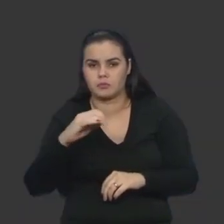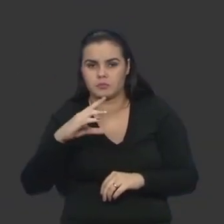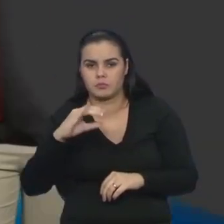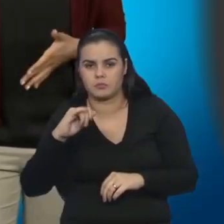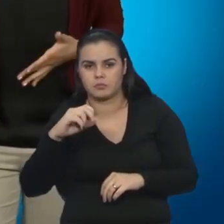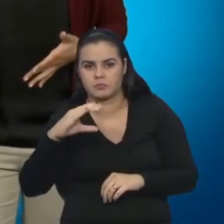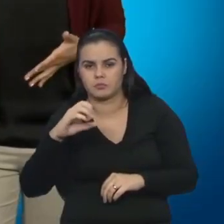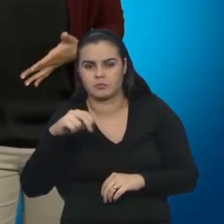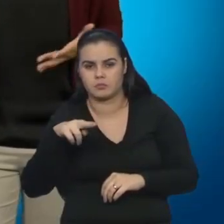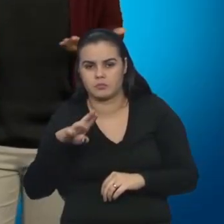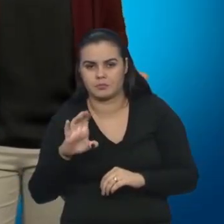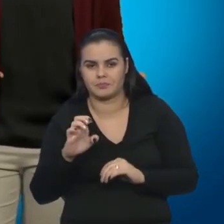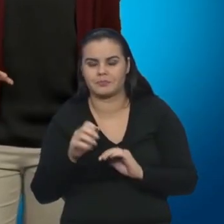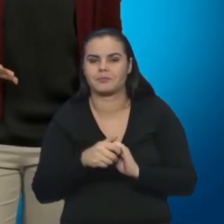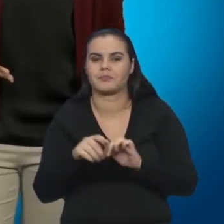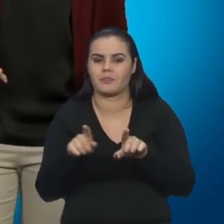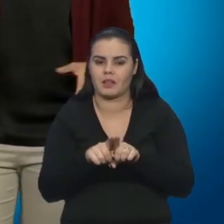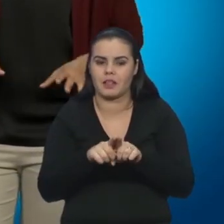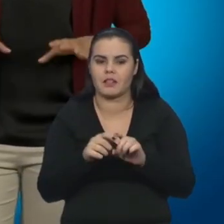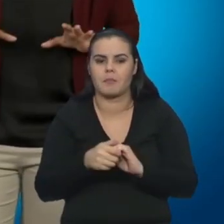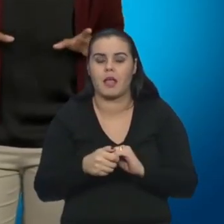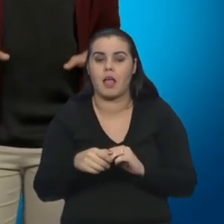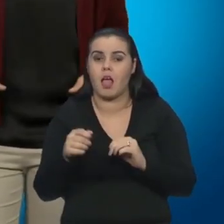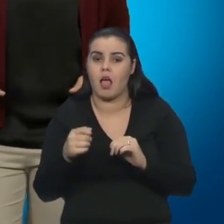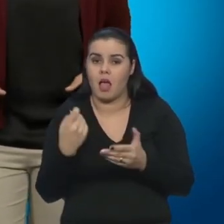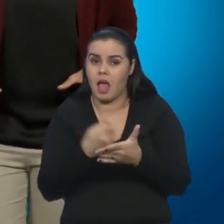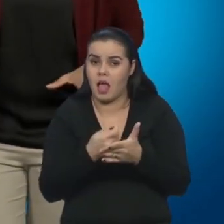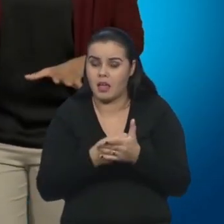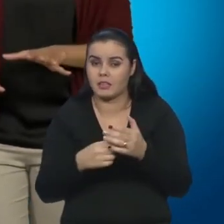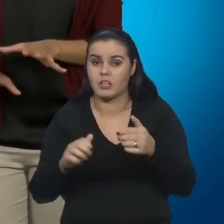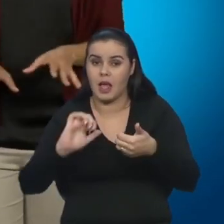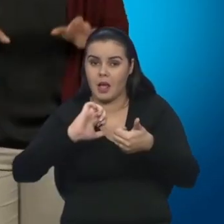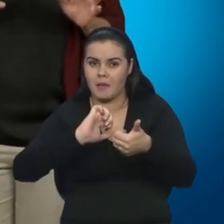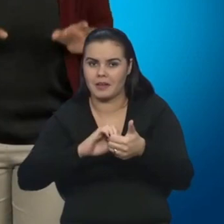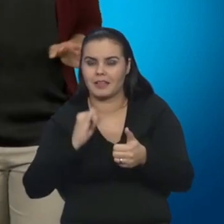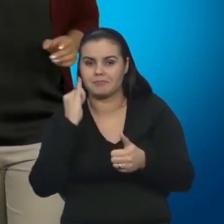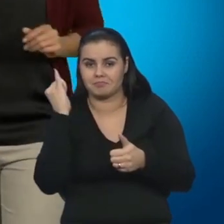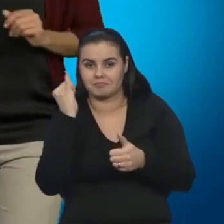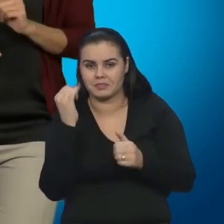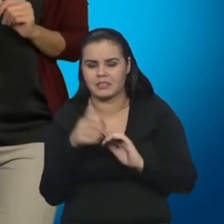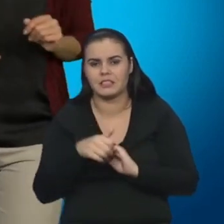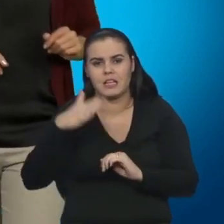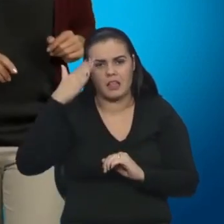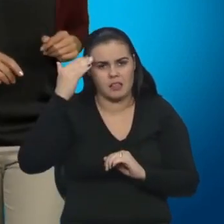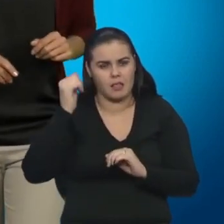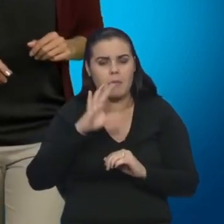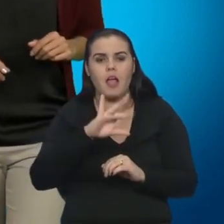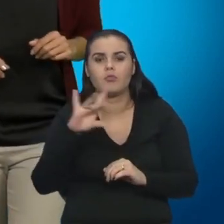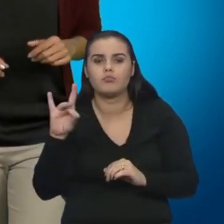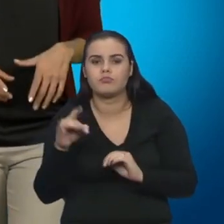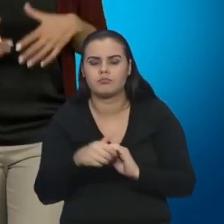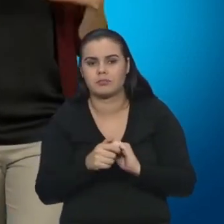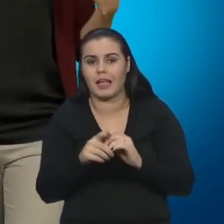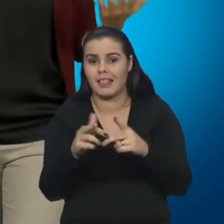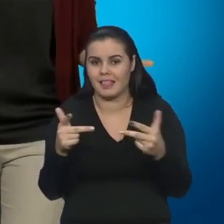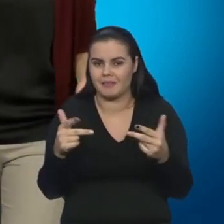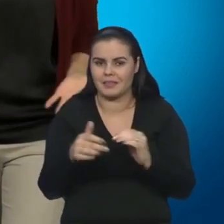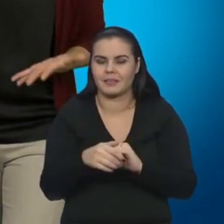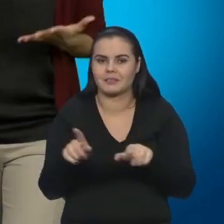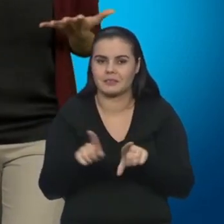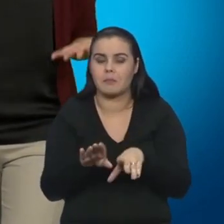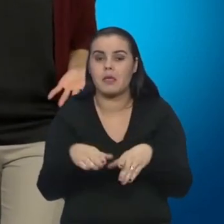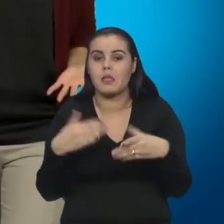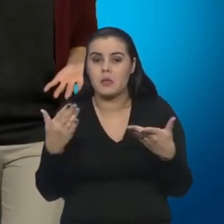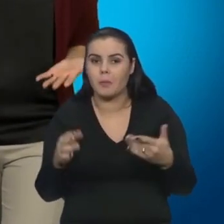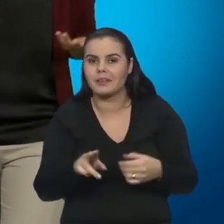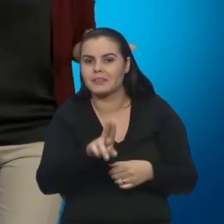poliuretano. Para garantir a qualidade do acabamento, é necessário conhecer a função de cada um dos materiais e as situações às quais eles